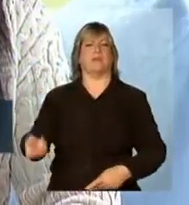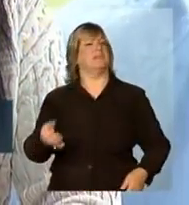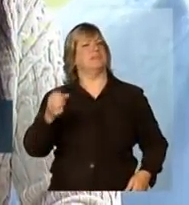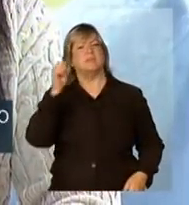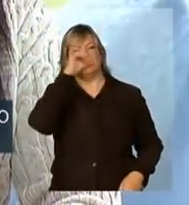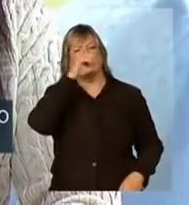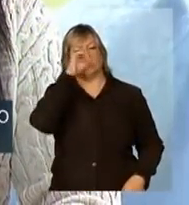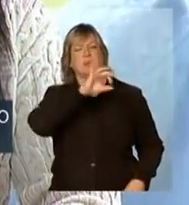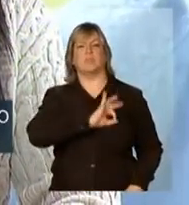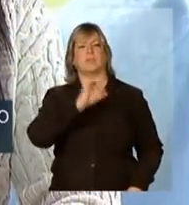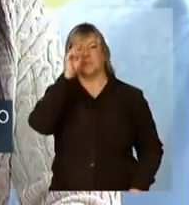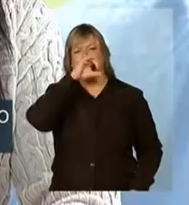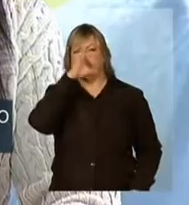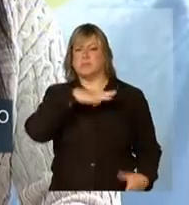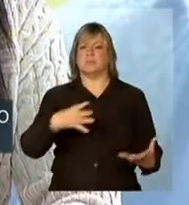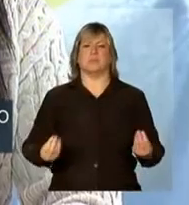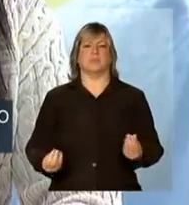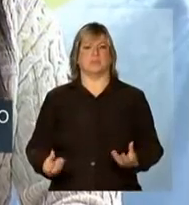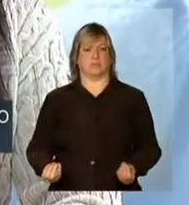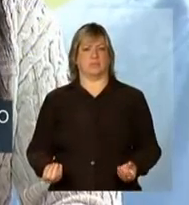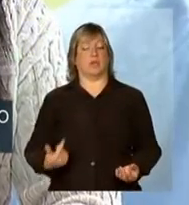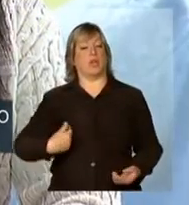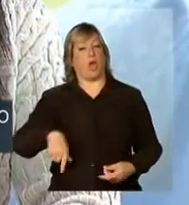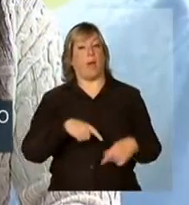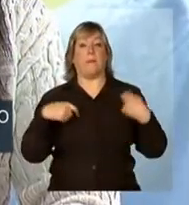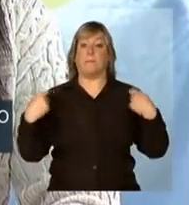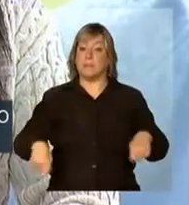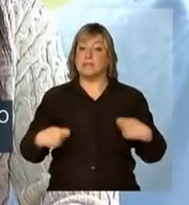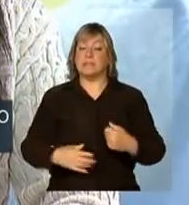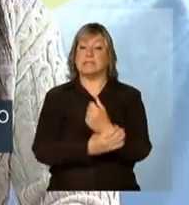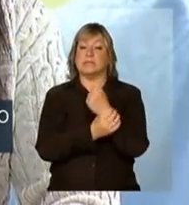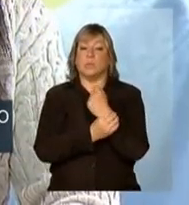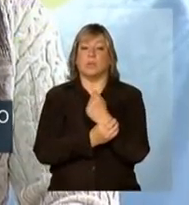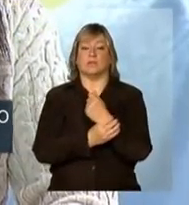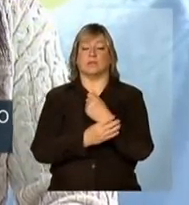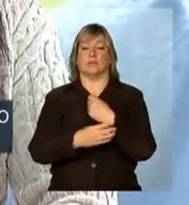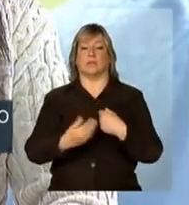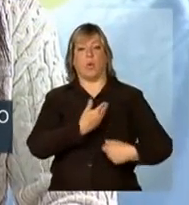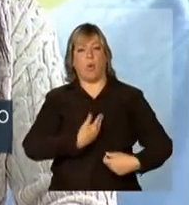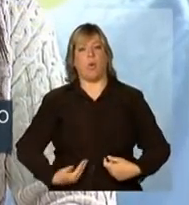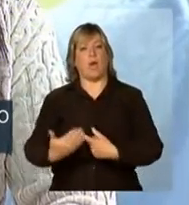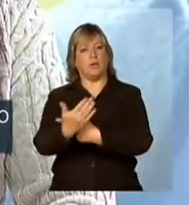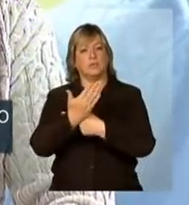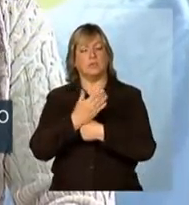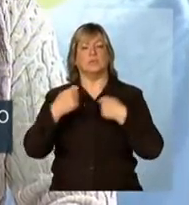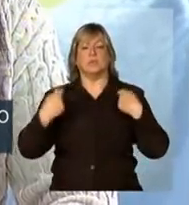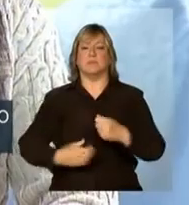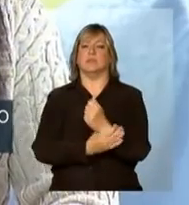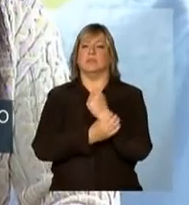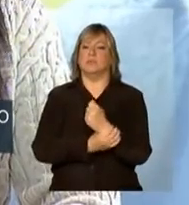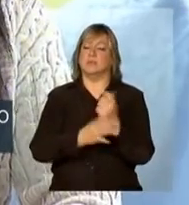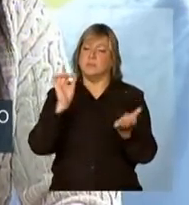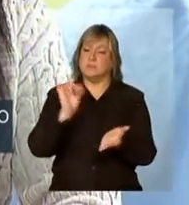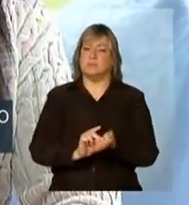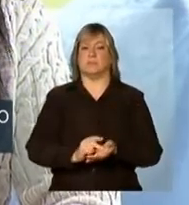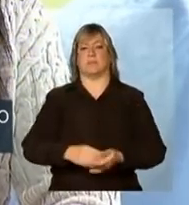polícia. E a gente também precisa que a nossa segurança pública ela seja muito mais